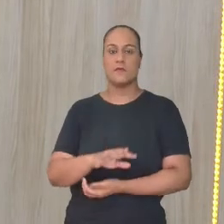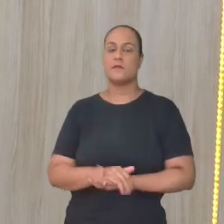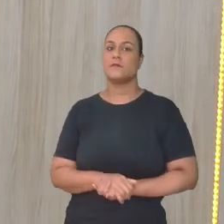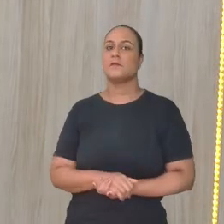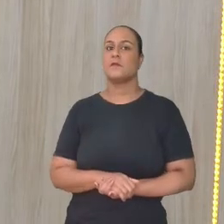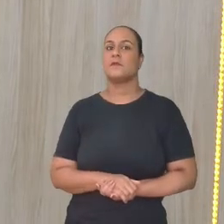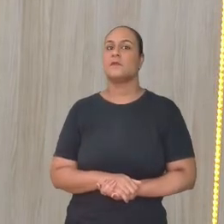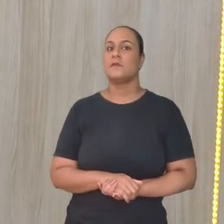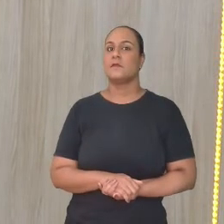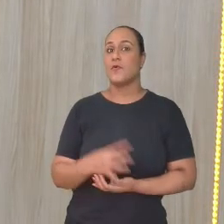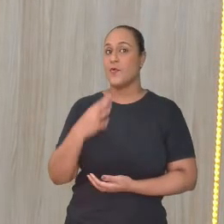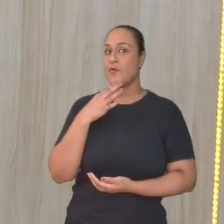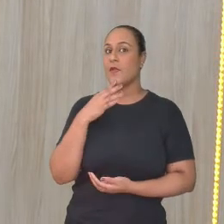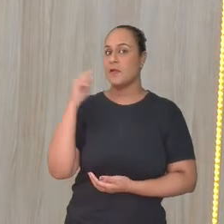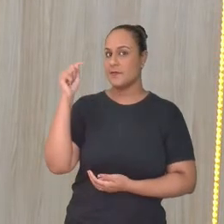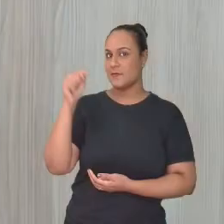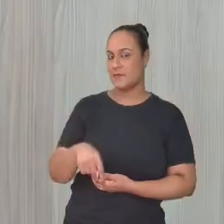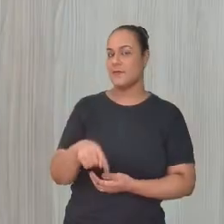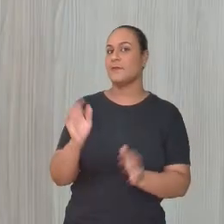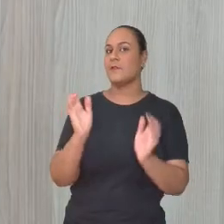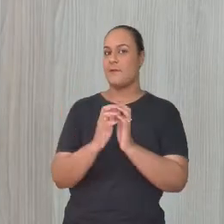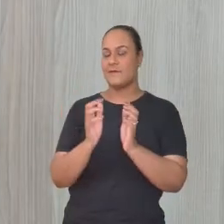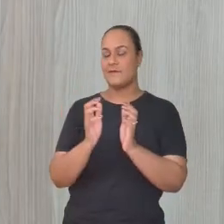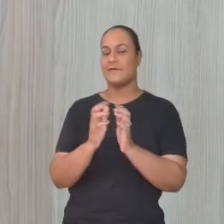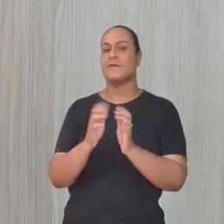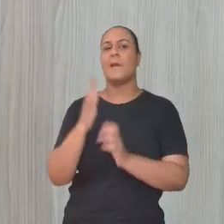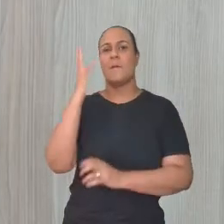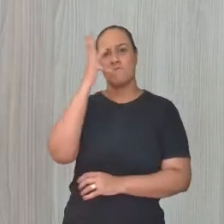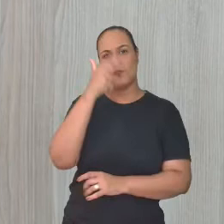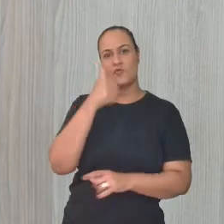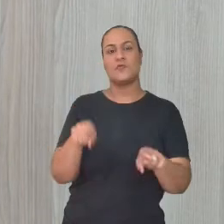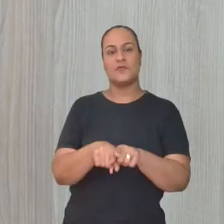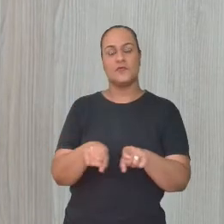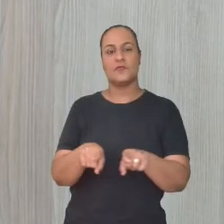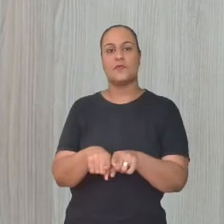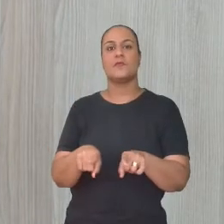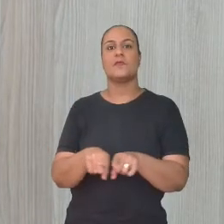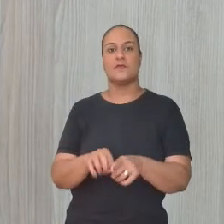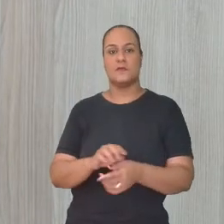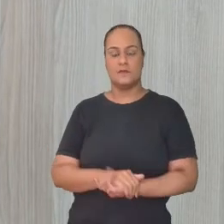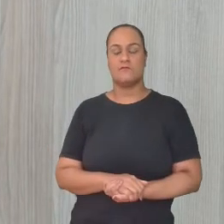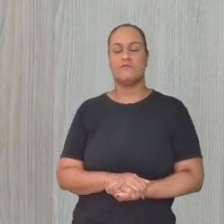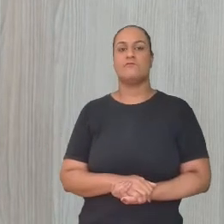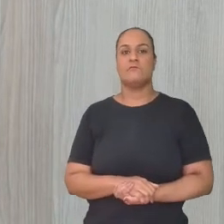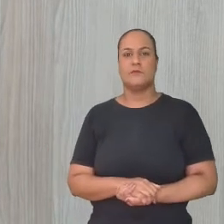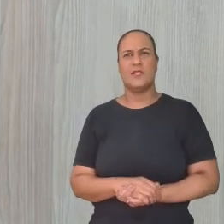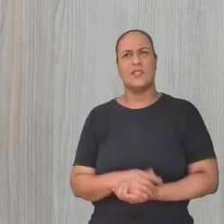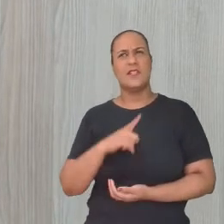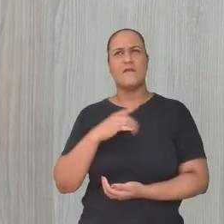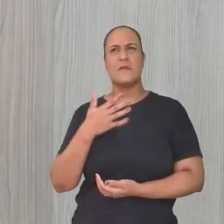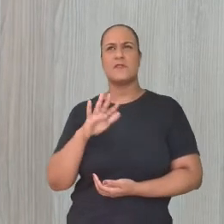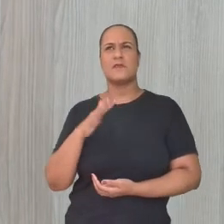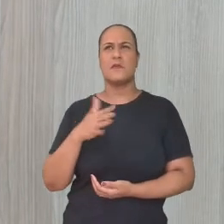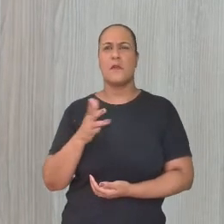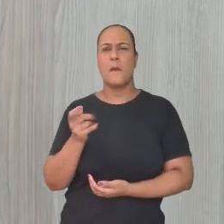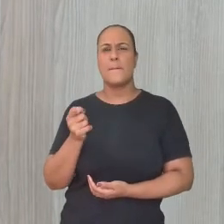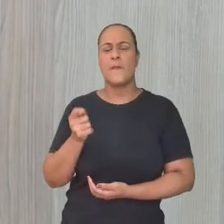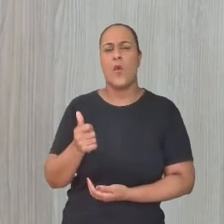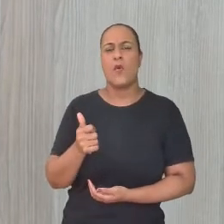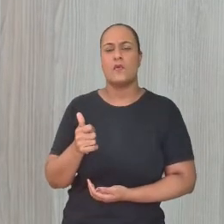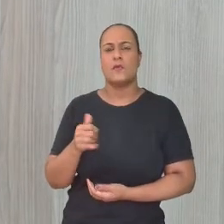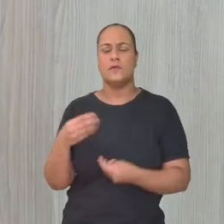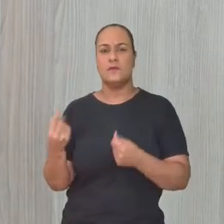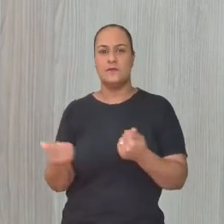Conhece? Né? Opa, que é bonito também, né? É bonito também, agora o nosso é mais recente, completou aí. Tá próximo, olha, quase